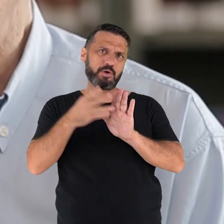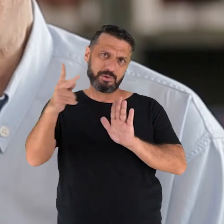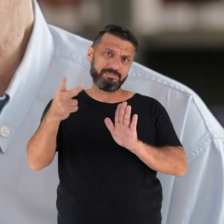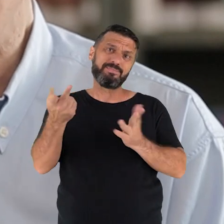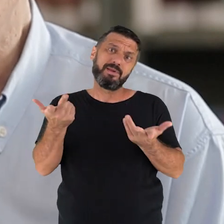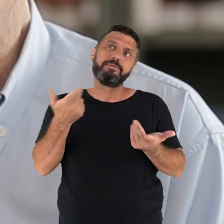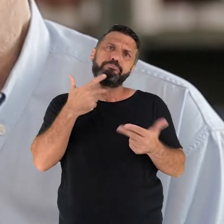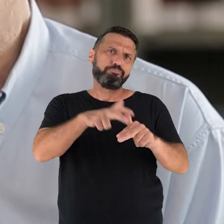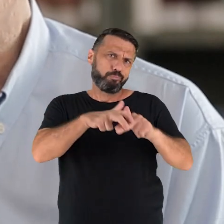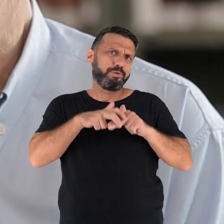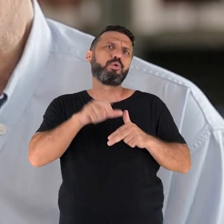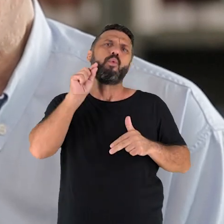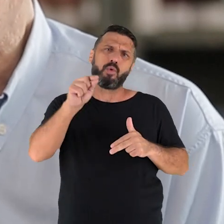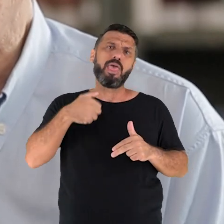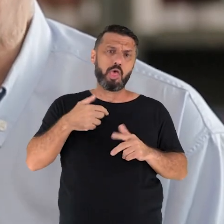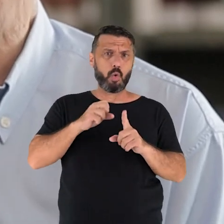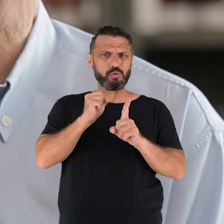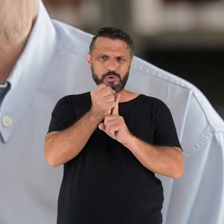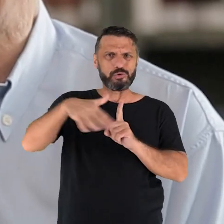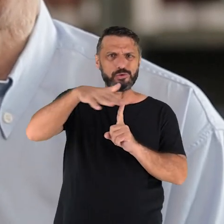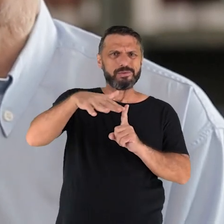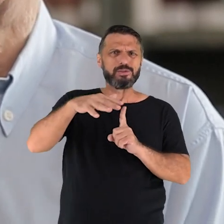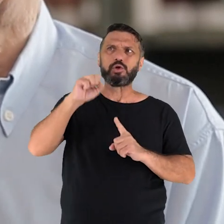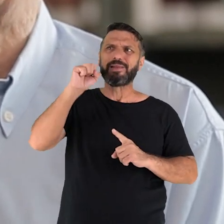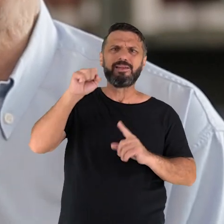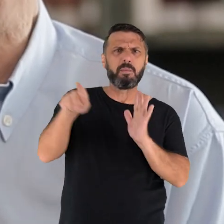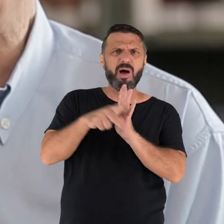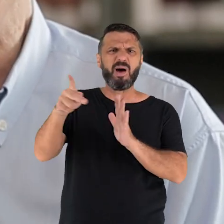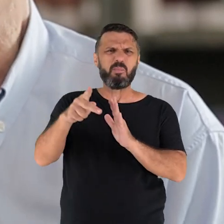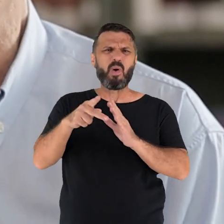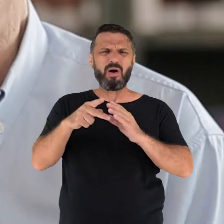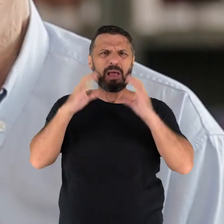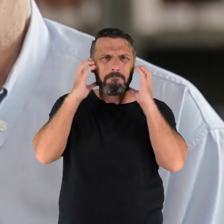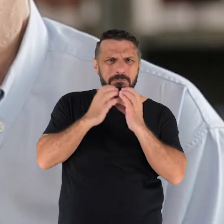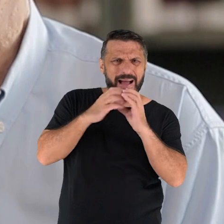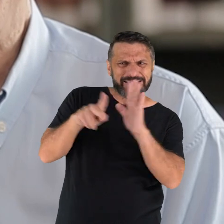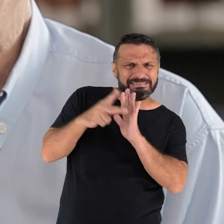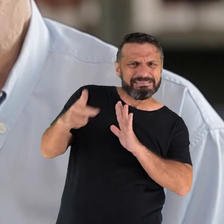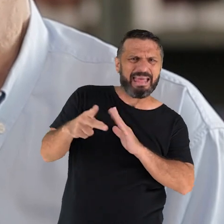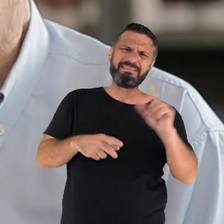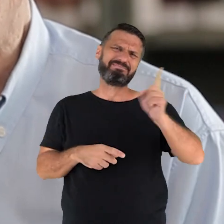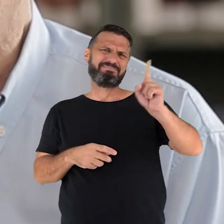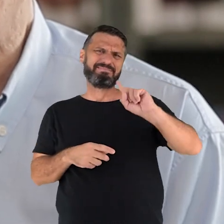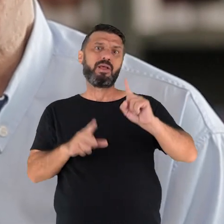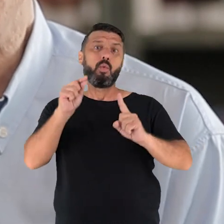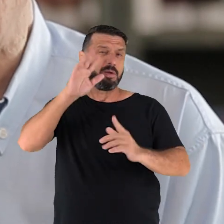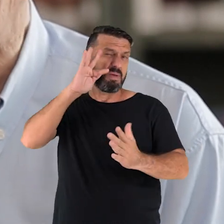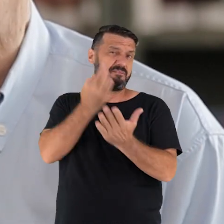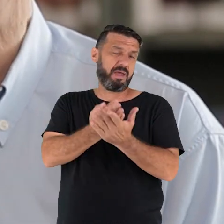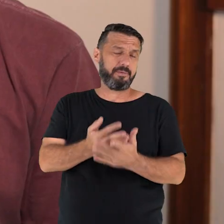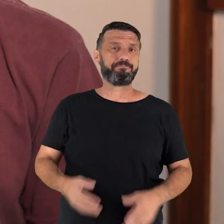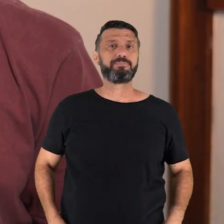proposta dele, e por isso eu digo, eu sou socialista, não é porque eu aprendi o marxismo, eu sou socialista por razões